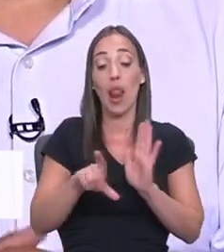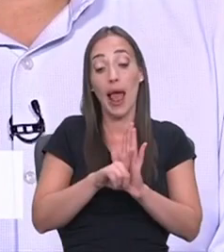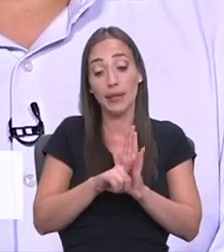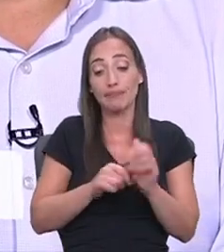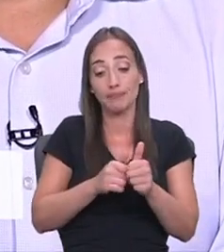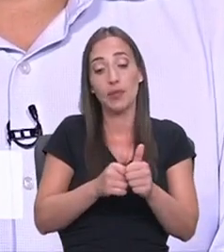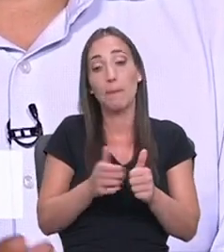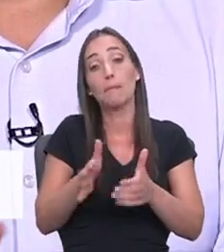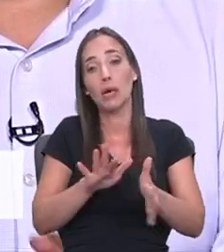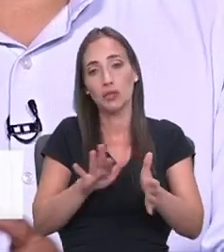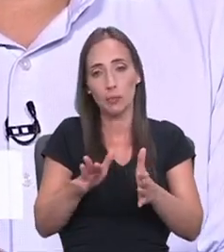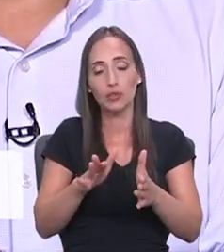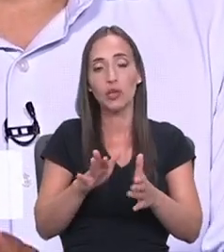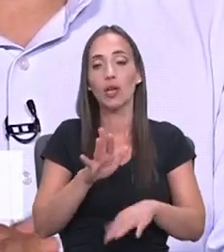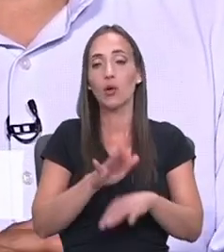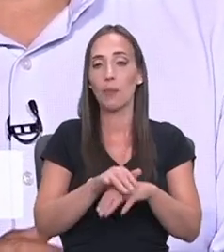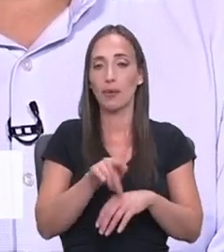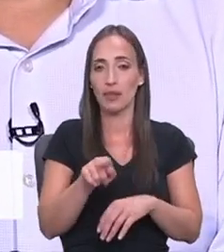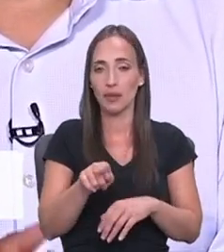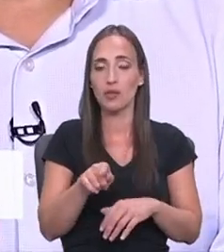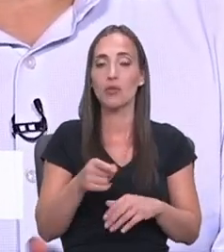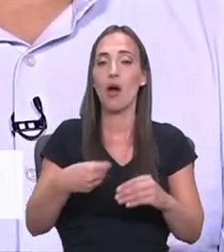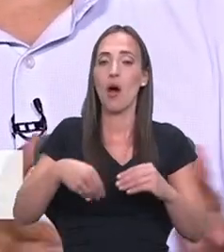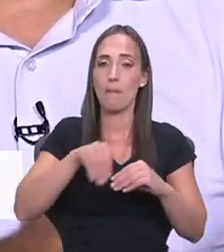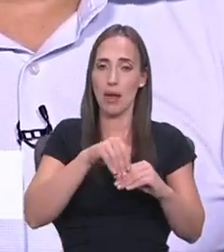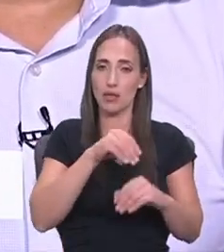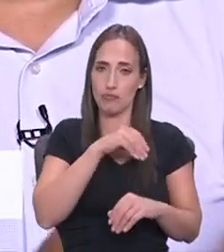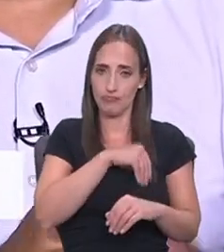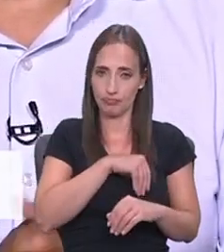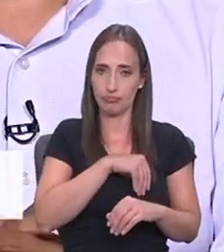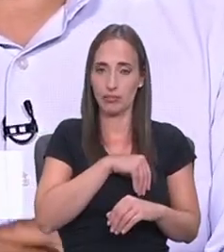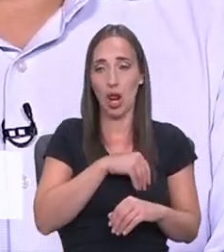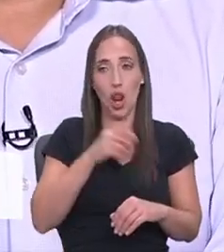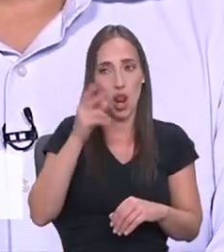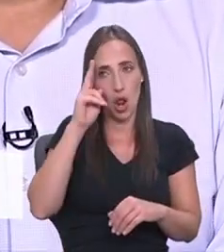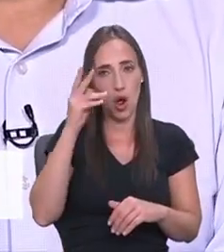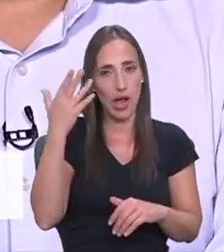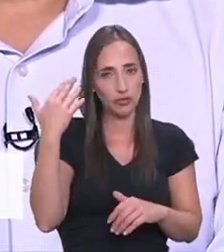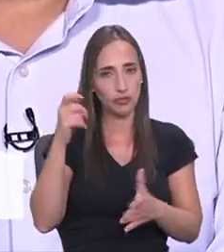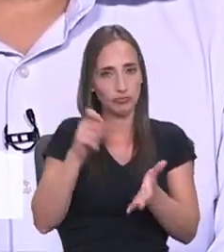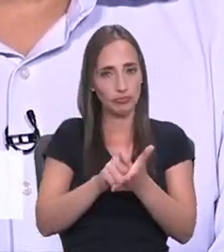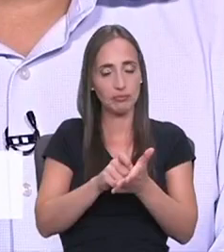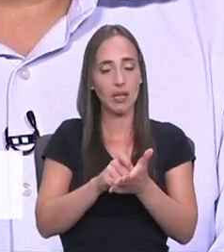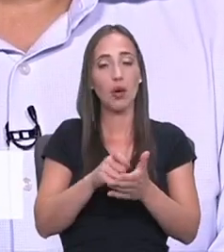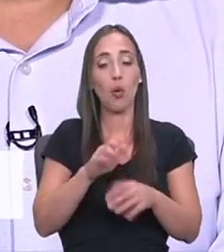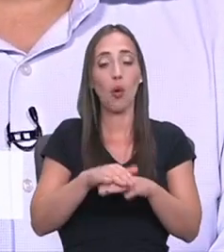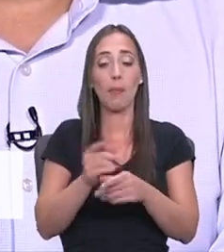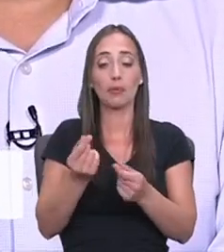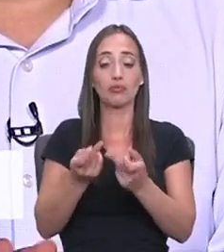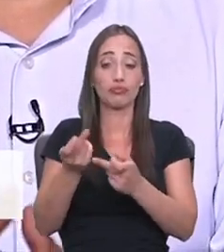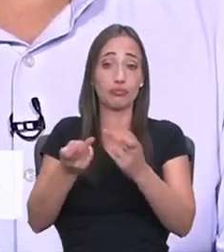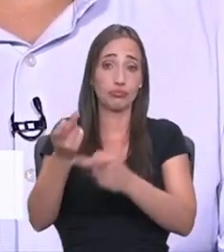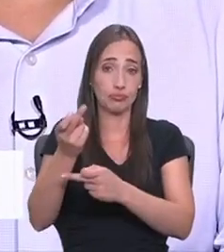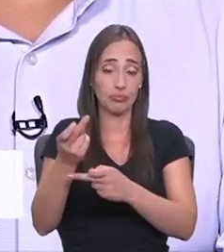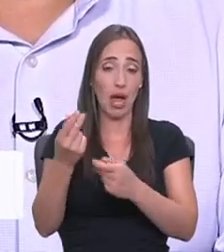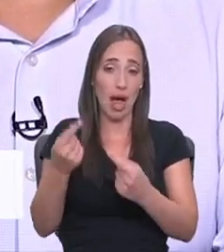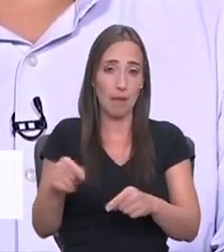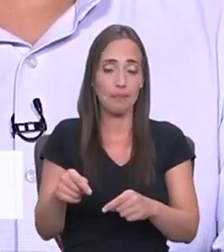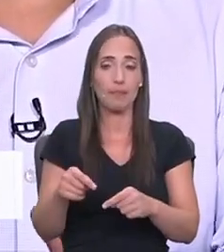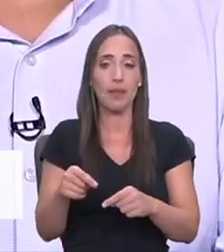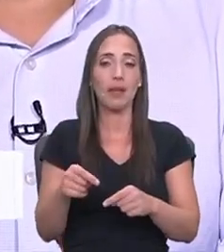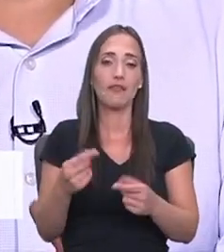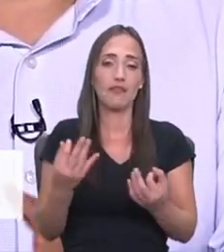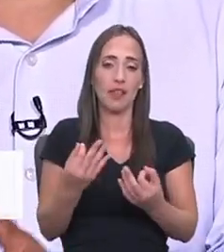disso e nesse aspecto terão o aumento que era previsto dada a inflação que foi observada eh e há realmente um